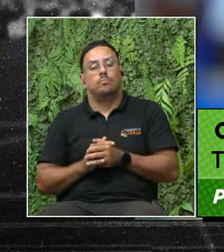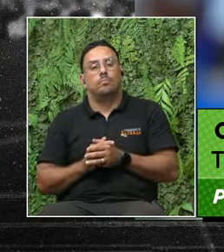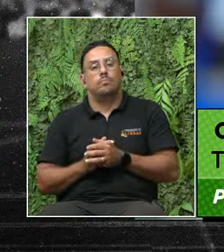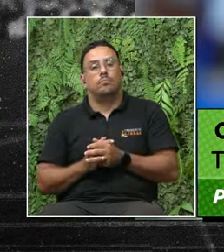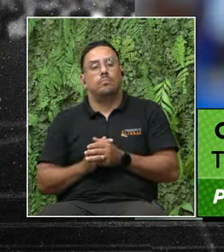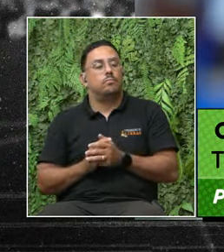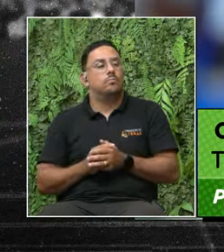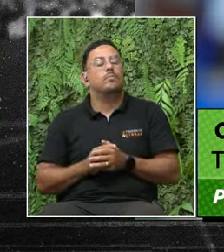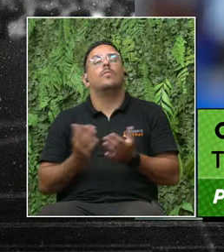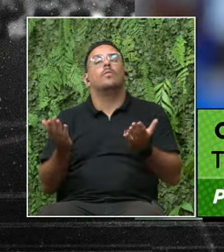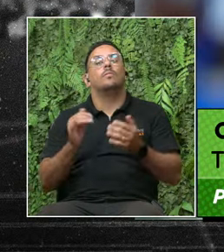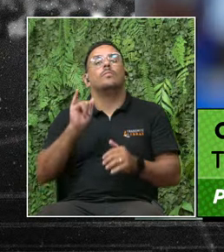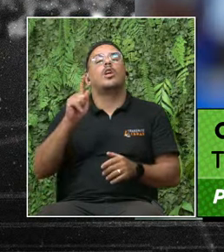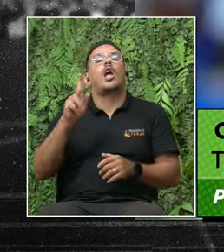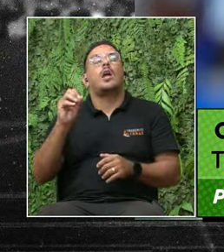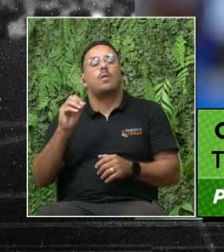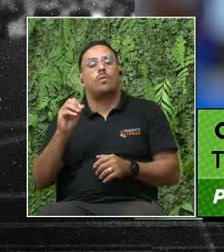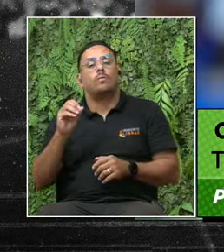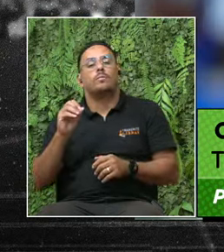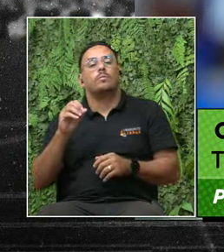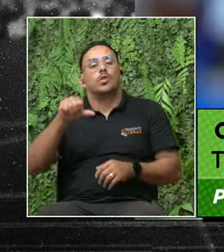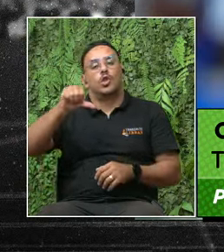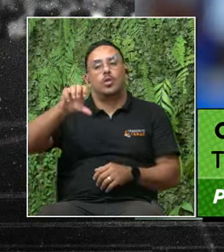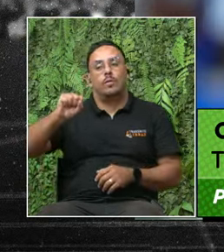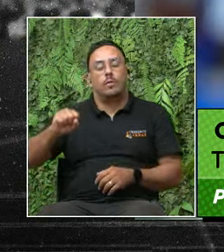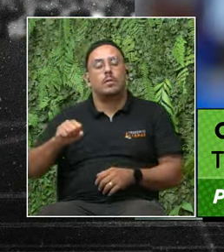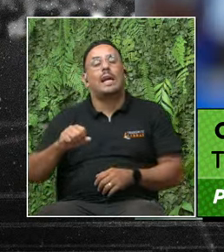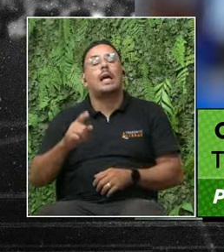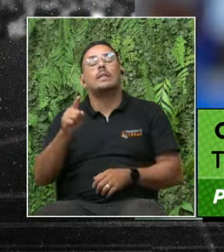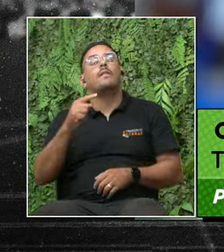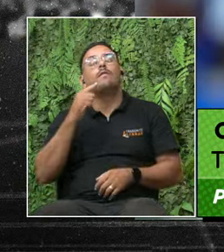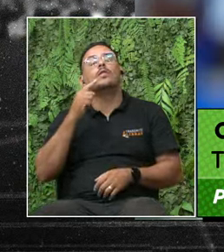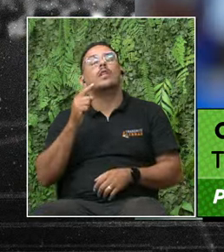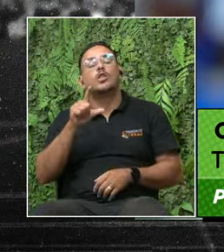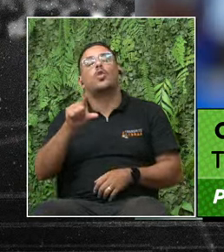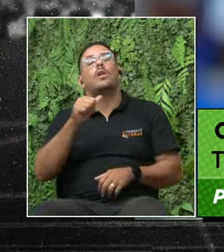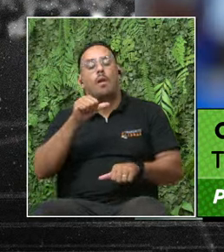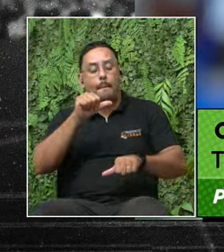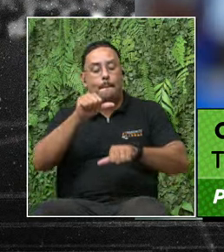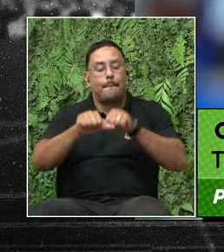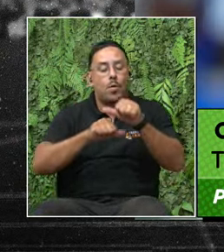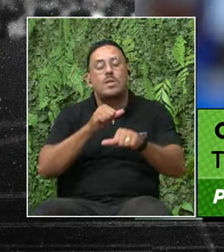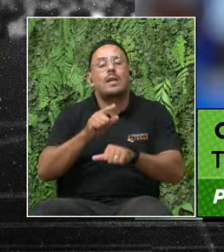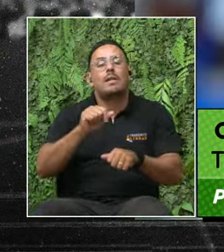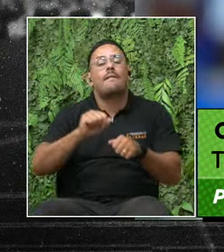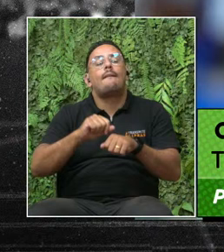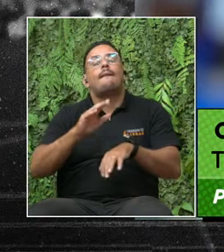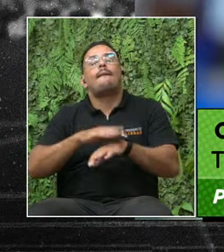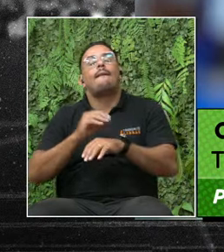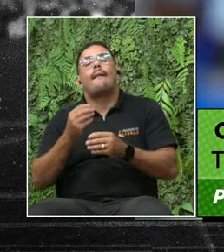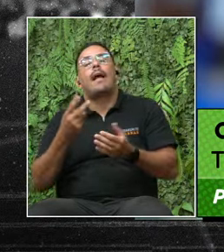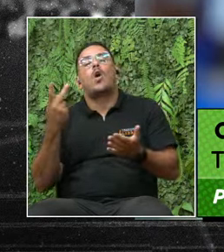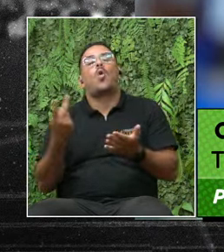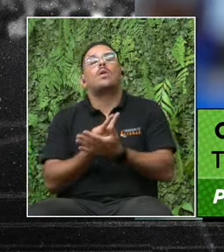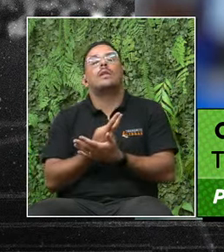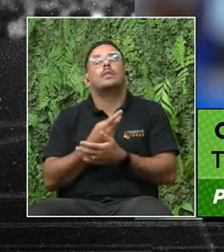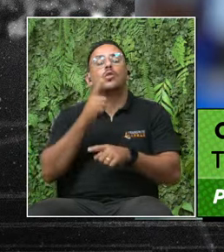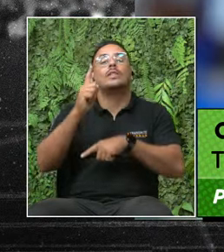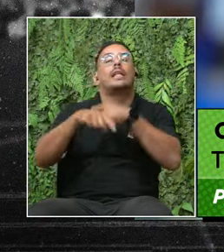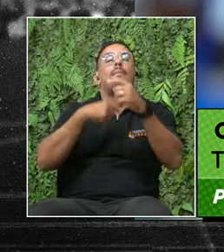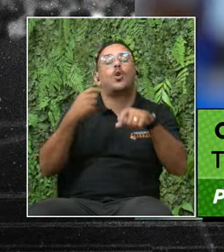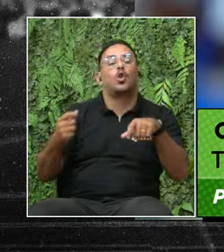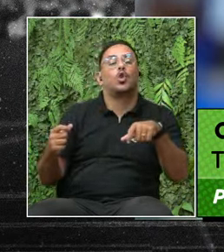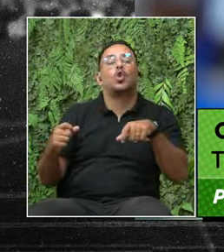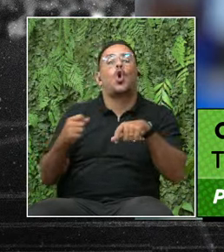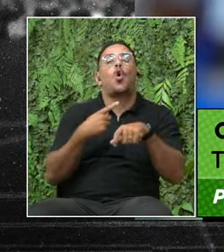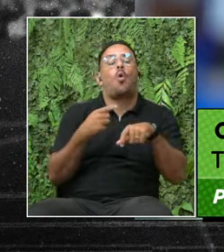terp da rede 98 as mudanças que você fez elas aconteceram logo após o gol de